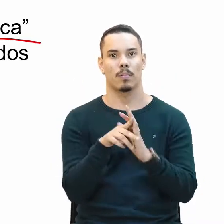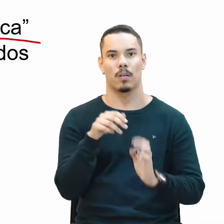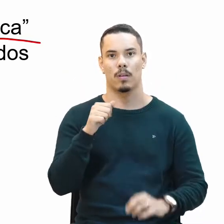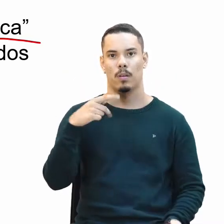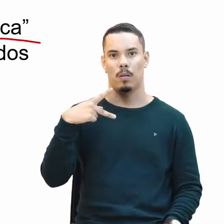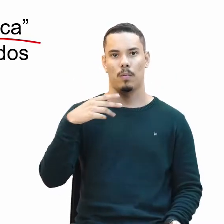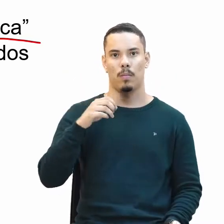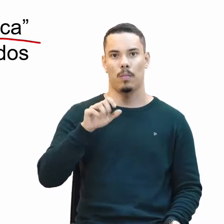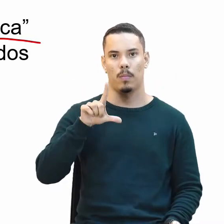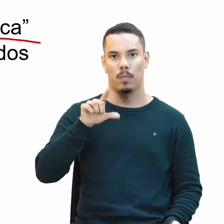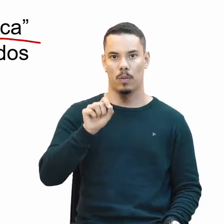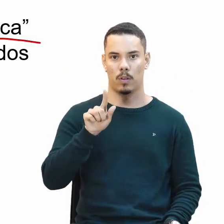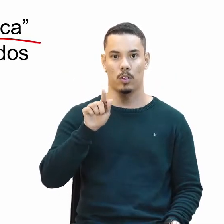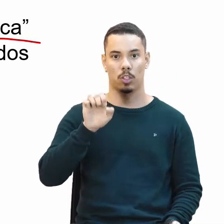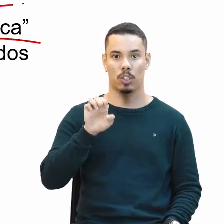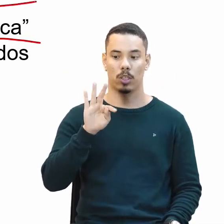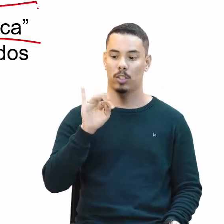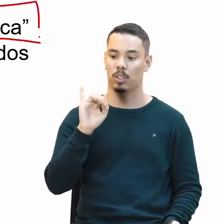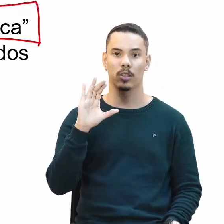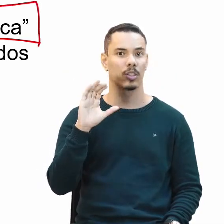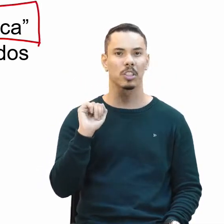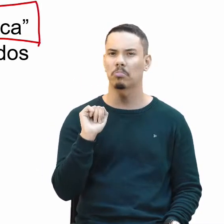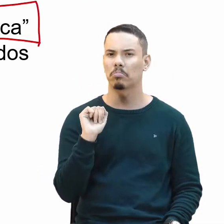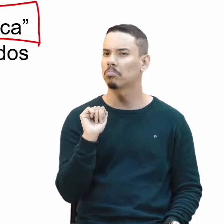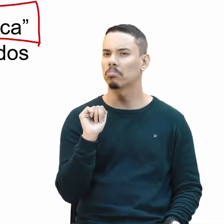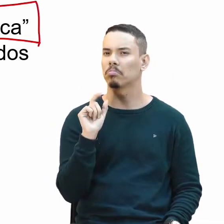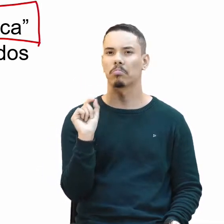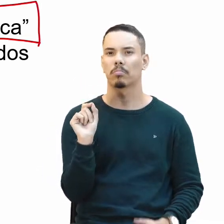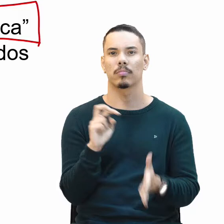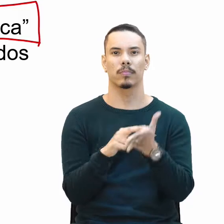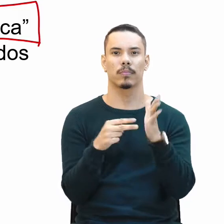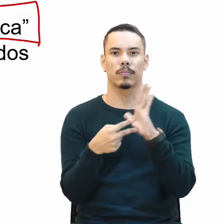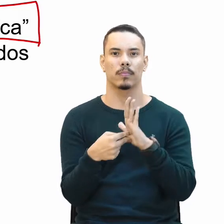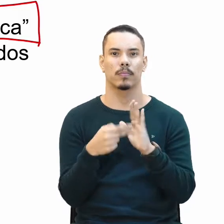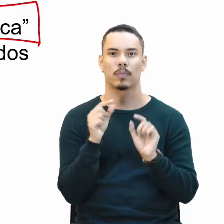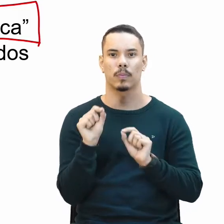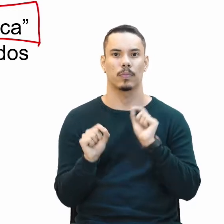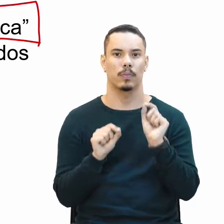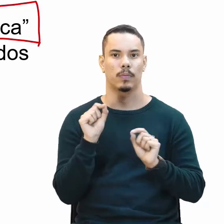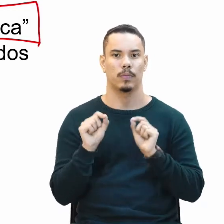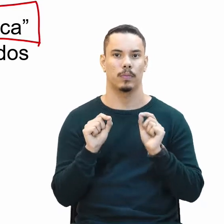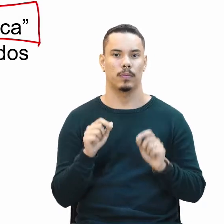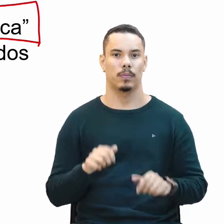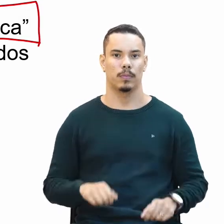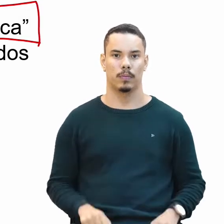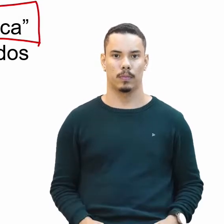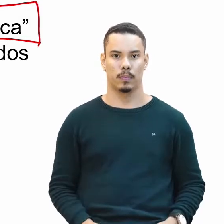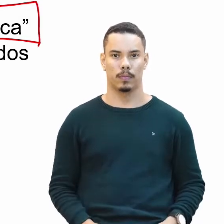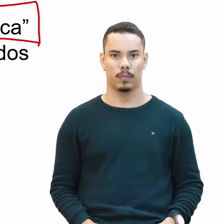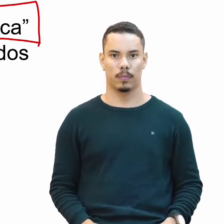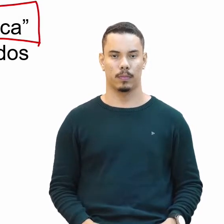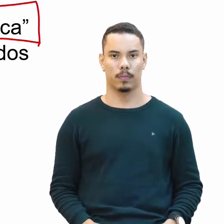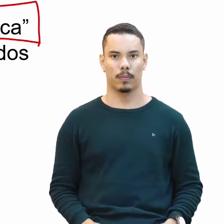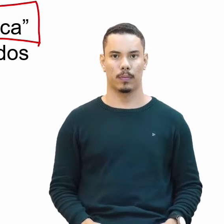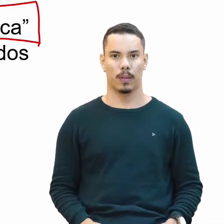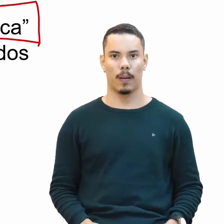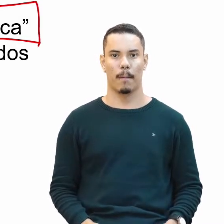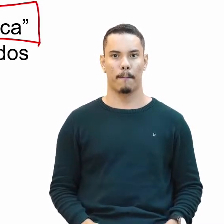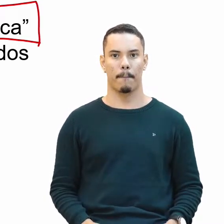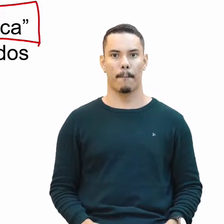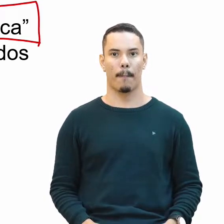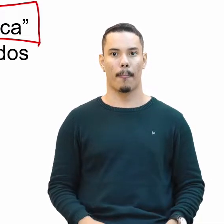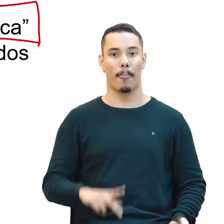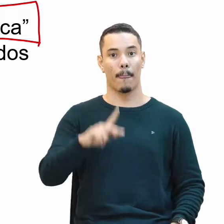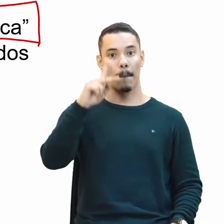apologética. Vocês sabem o significado dessa palavra apologética? Os padres